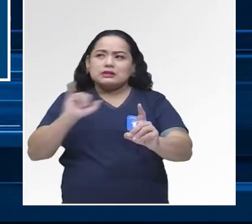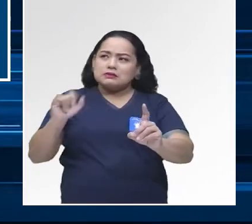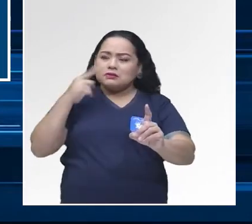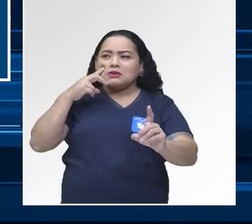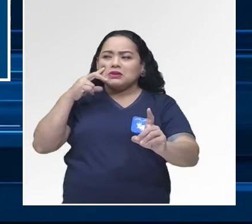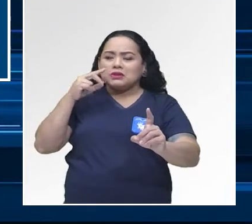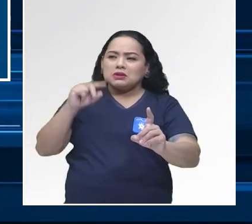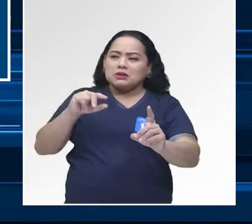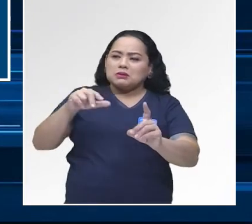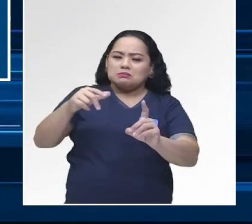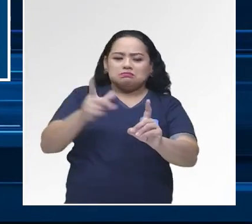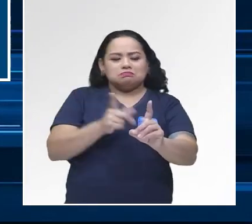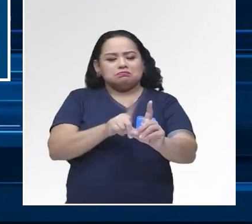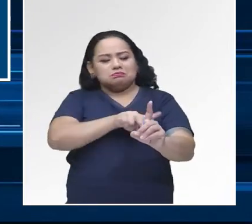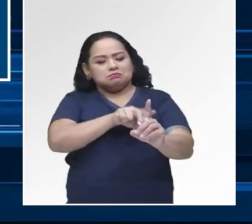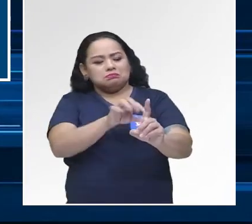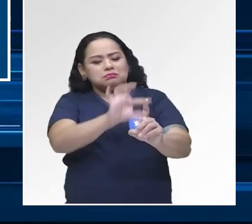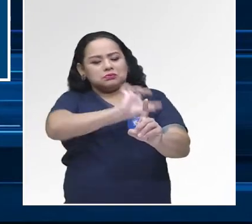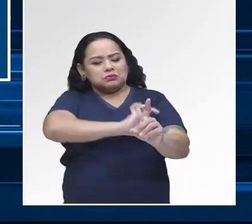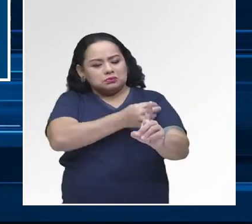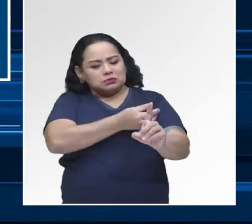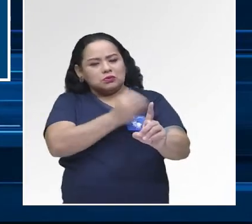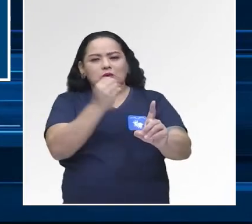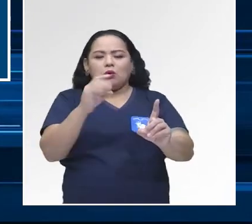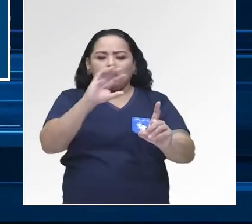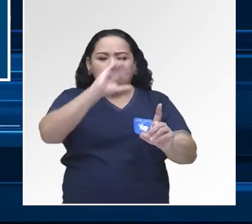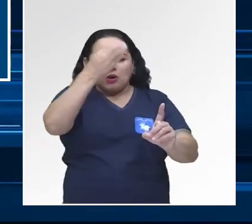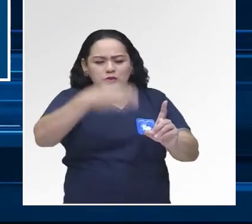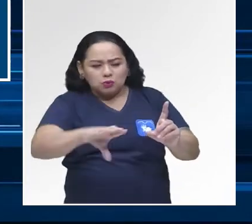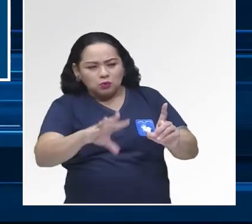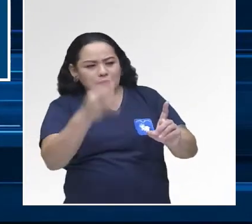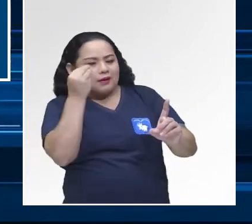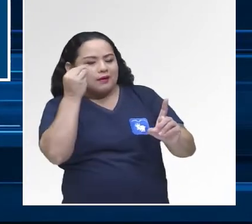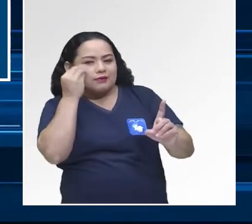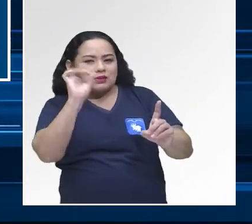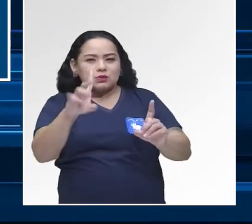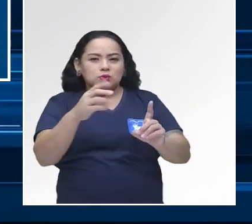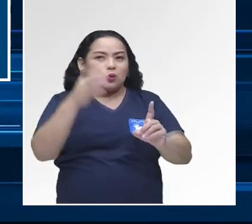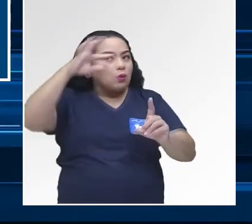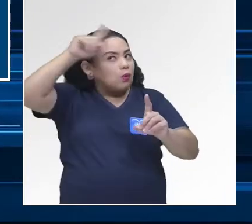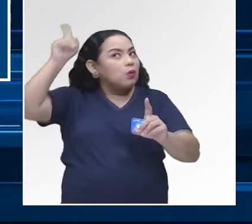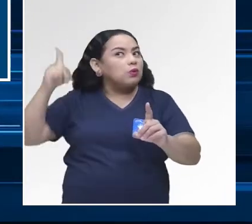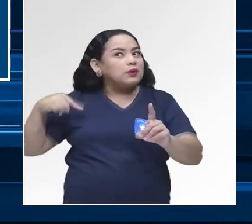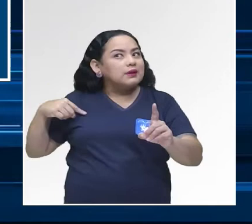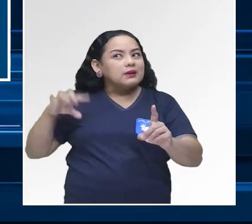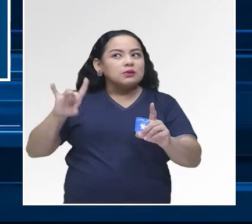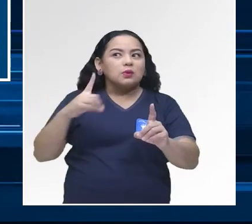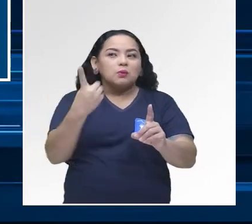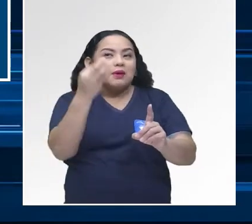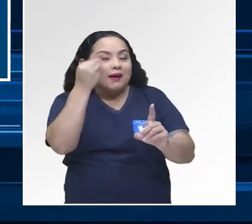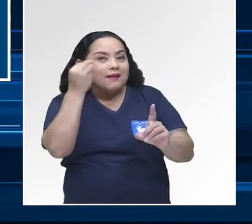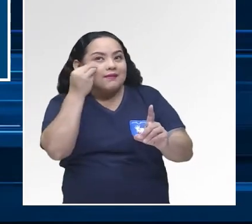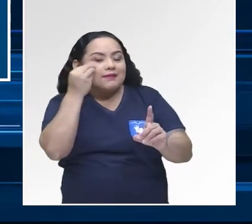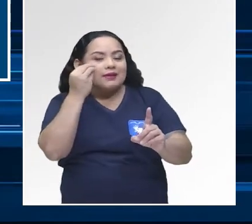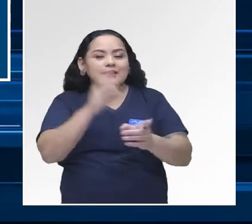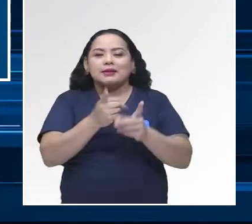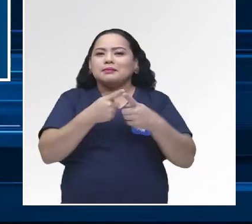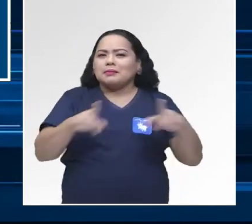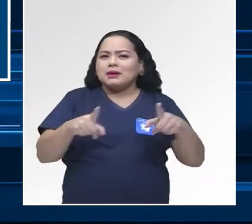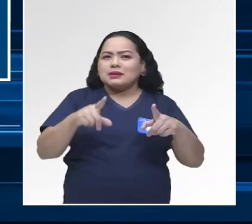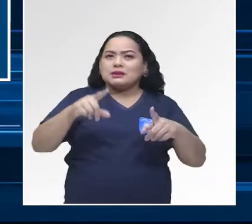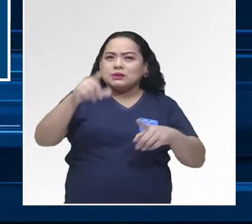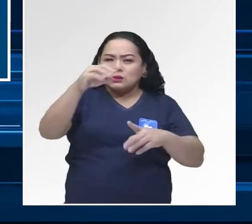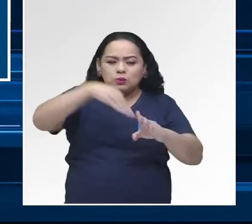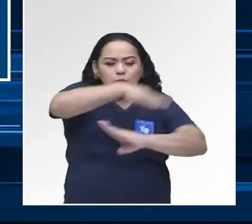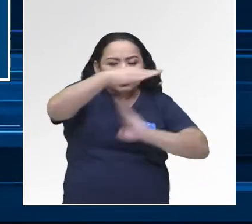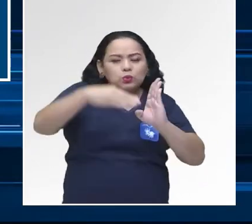você vai ver só a tromba dele, né? Ou a orelha, uma orelha. Para que você tenha o